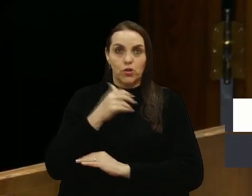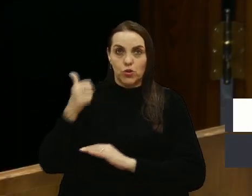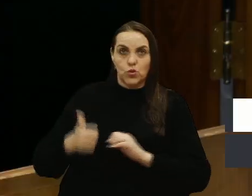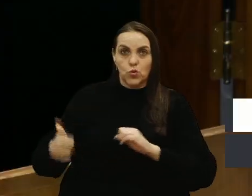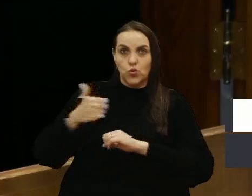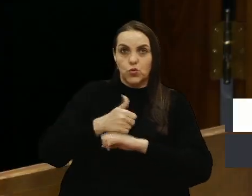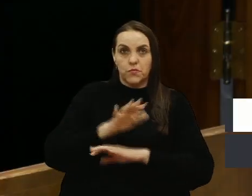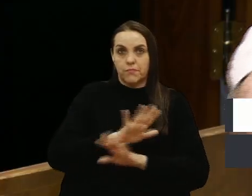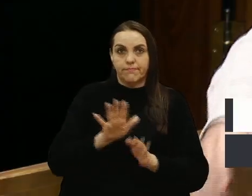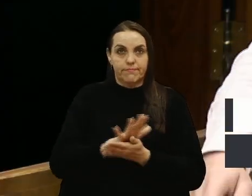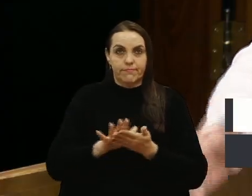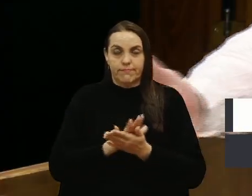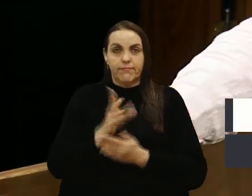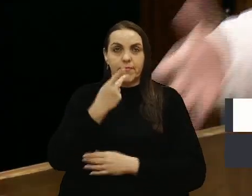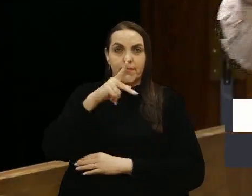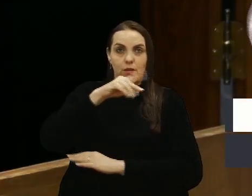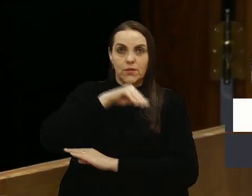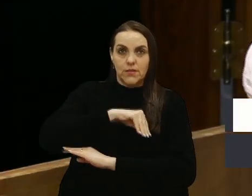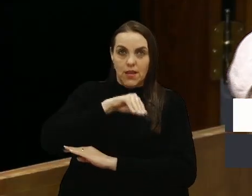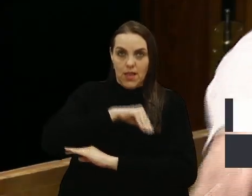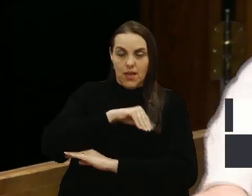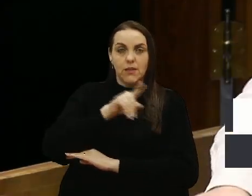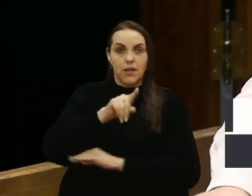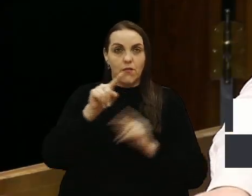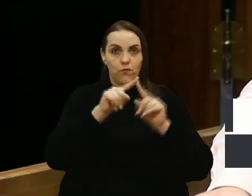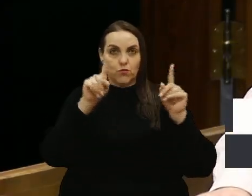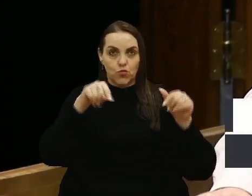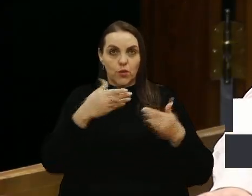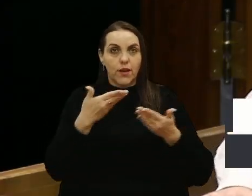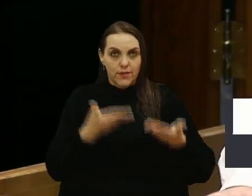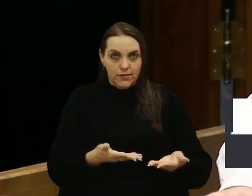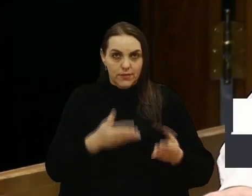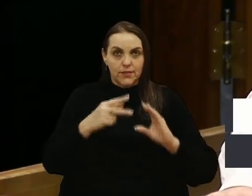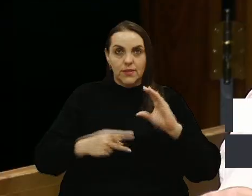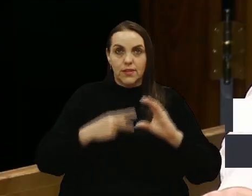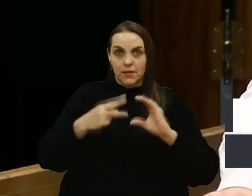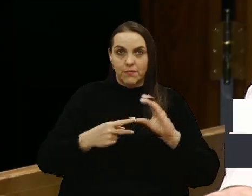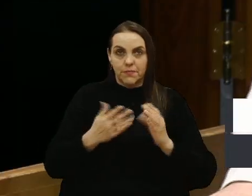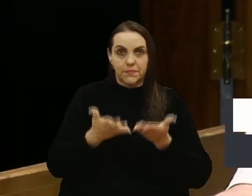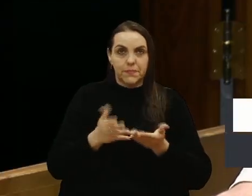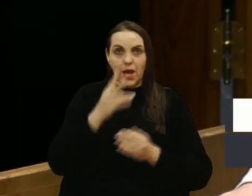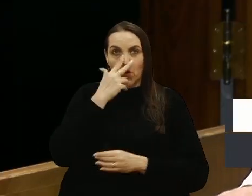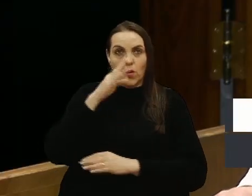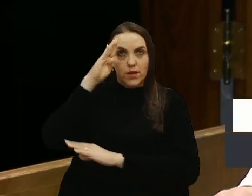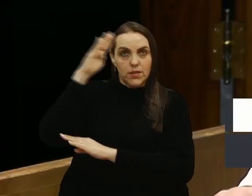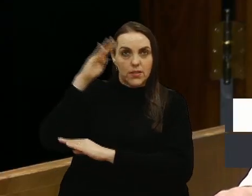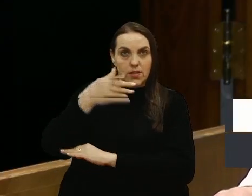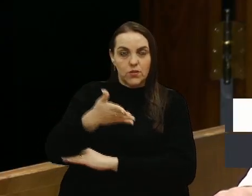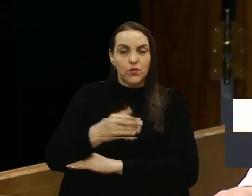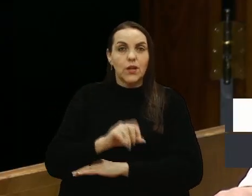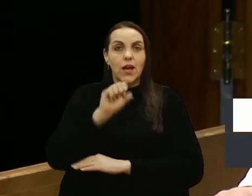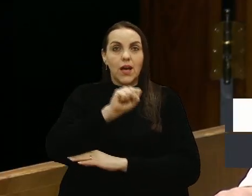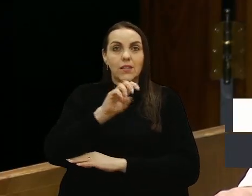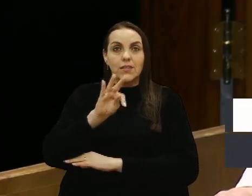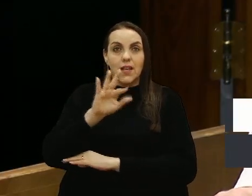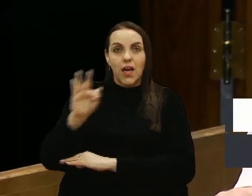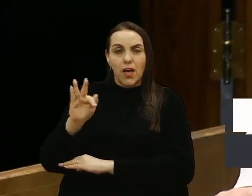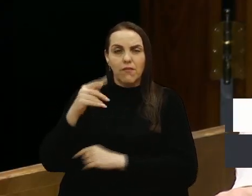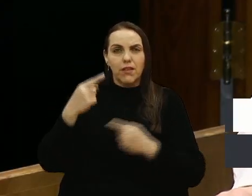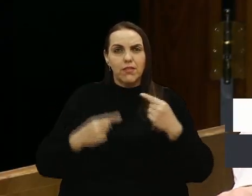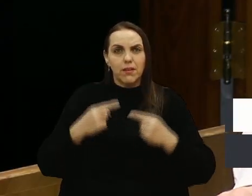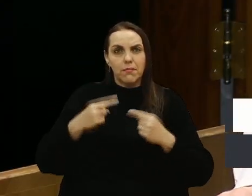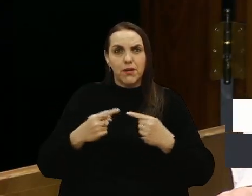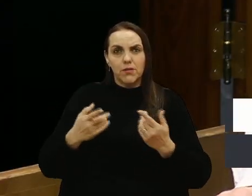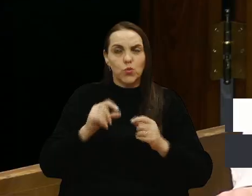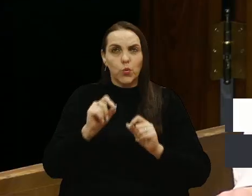Então, obviamente, o senhor recebe para ser um servidor dessa Câmara, como recebia no Exército. E o Supremo Tribunal Federal abriu um debate sobre a